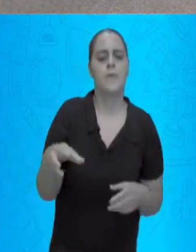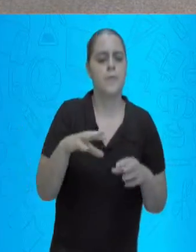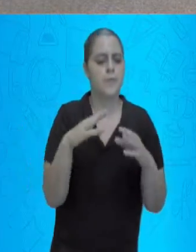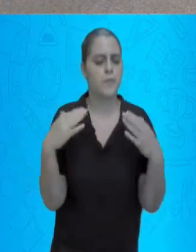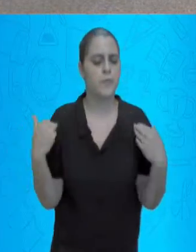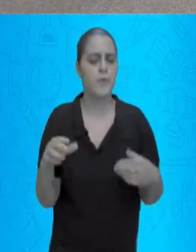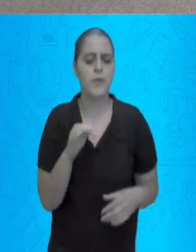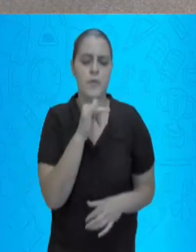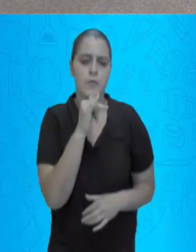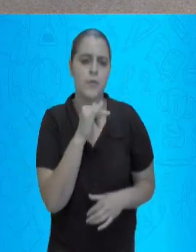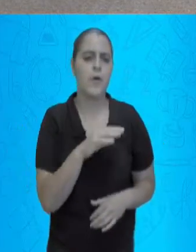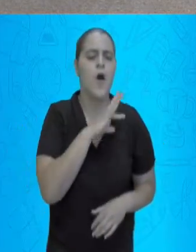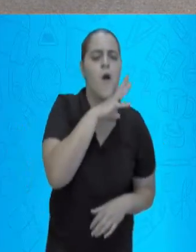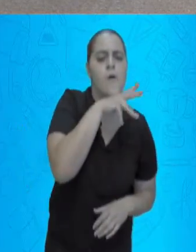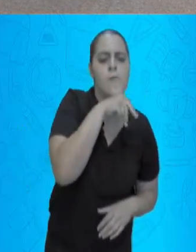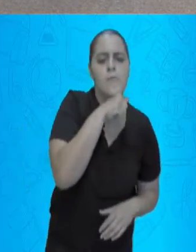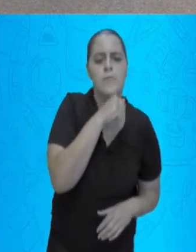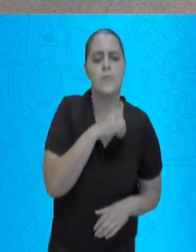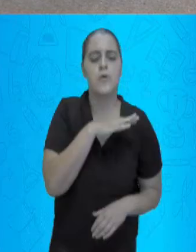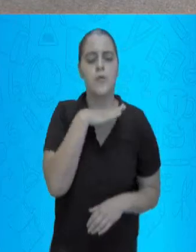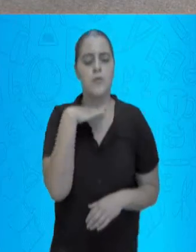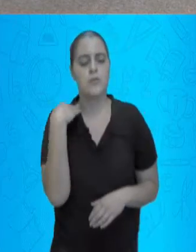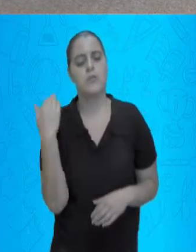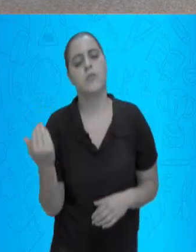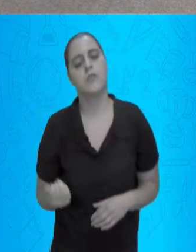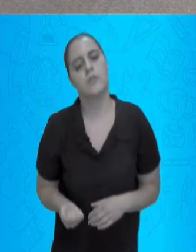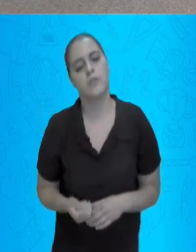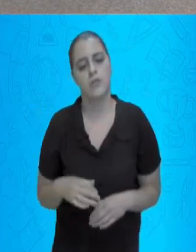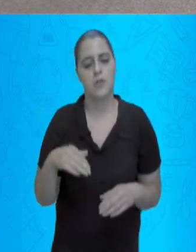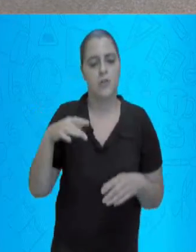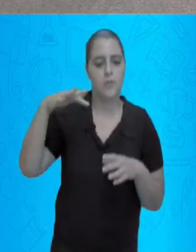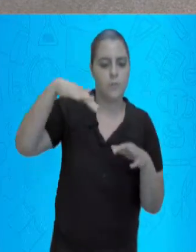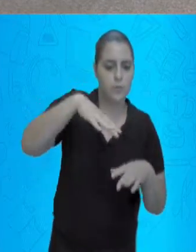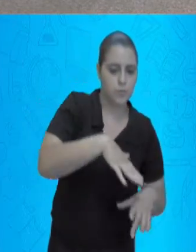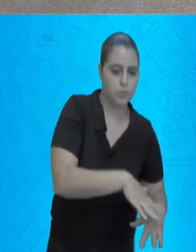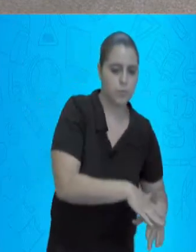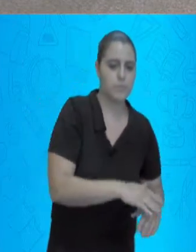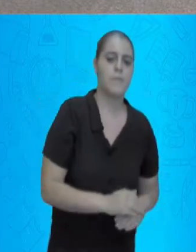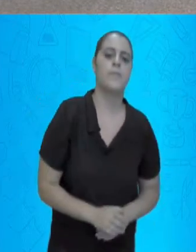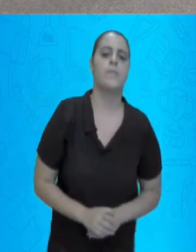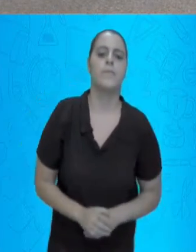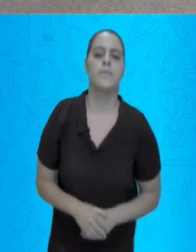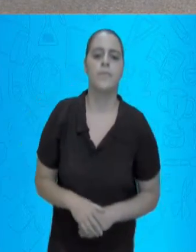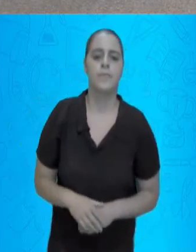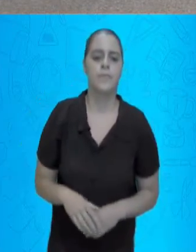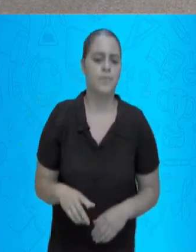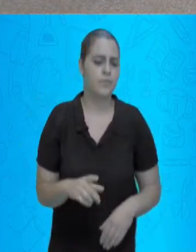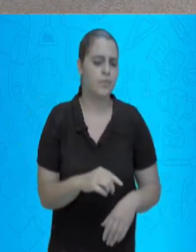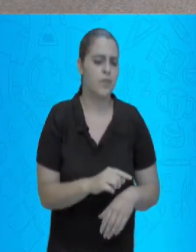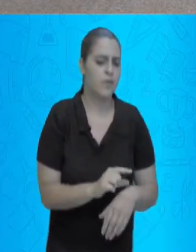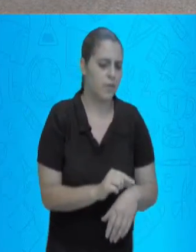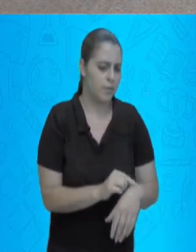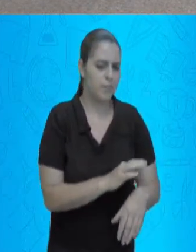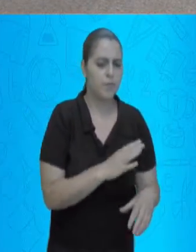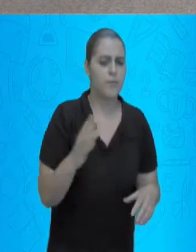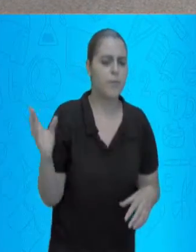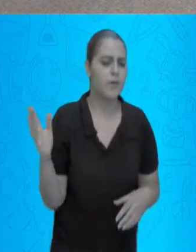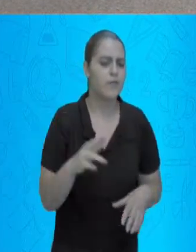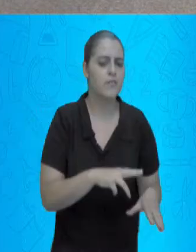exemplo, o animal morreu, foi soterrado e ao longo do